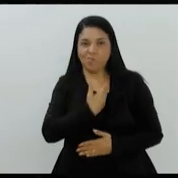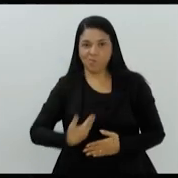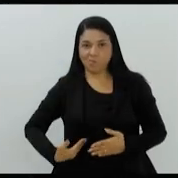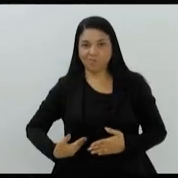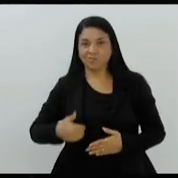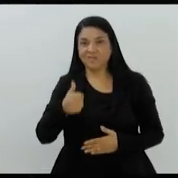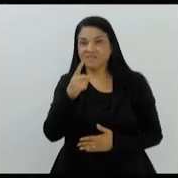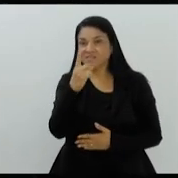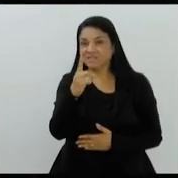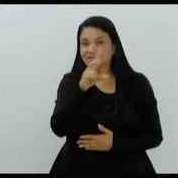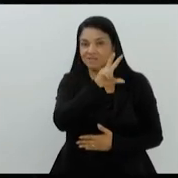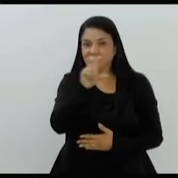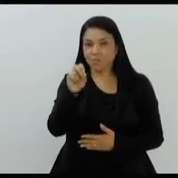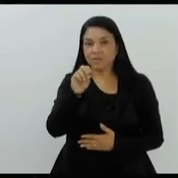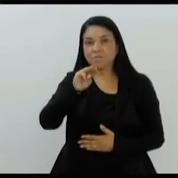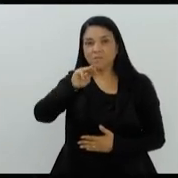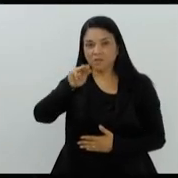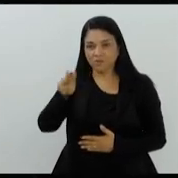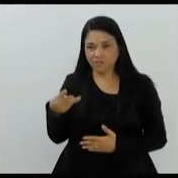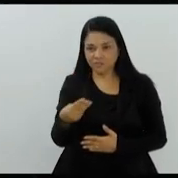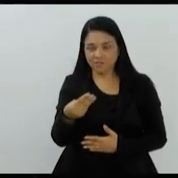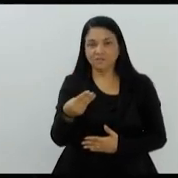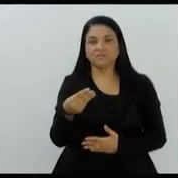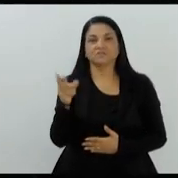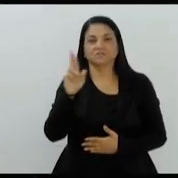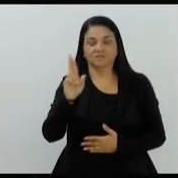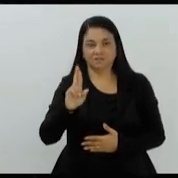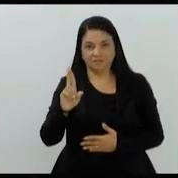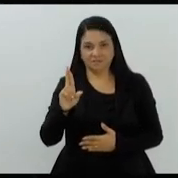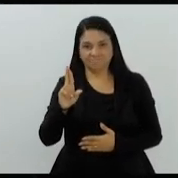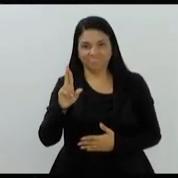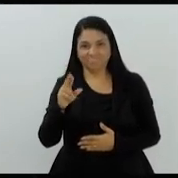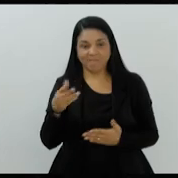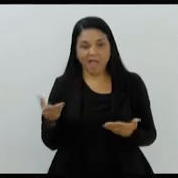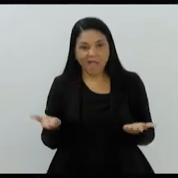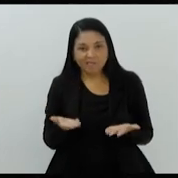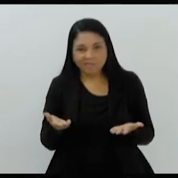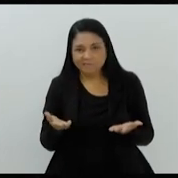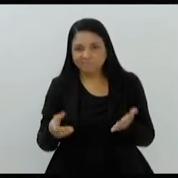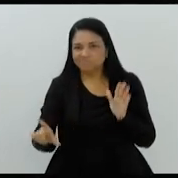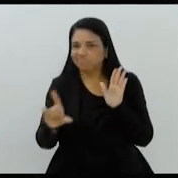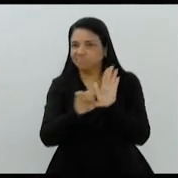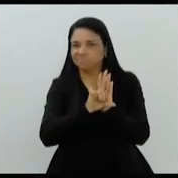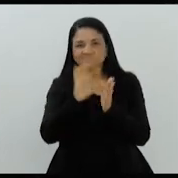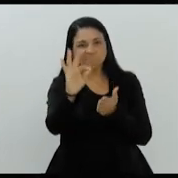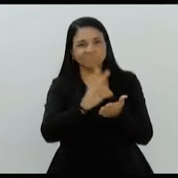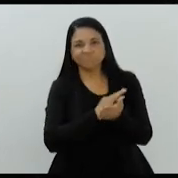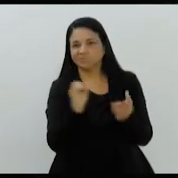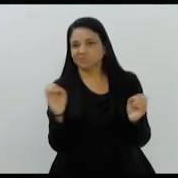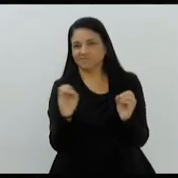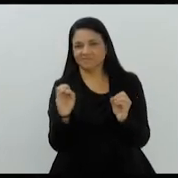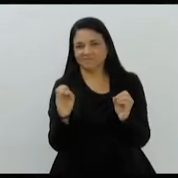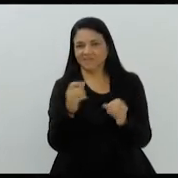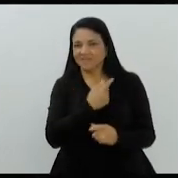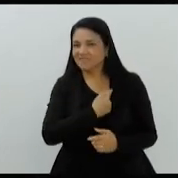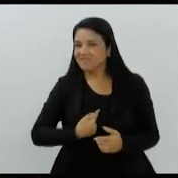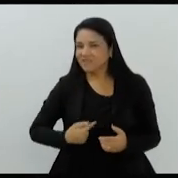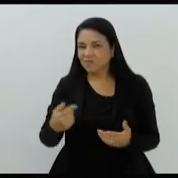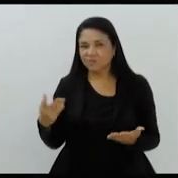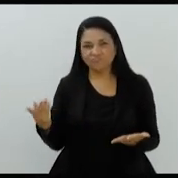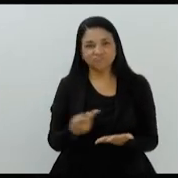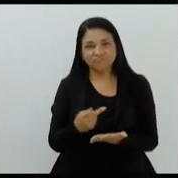até agora a regulamentação não saiu. O governador é ágil, por